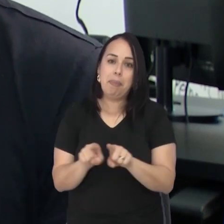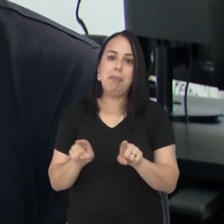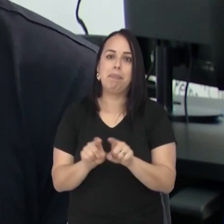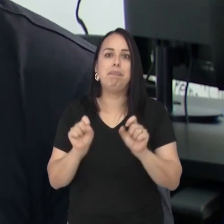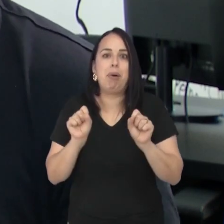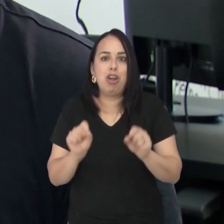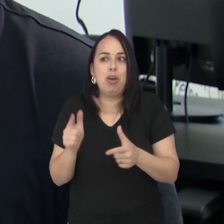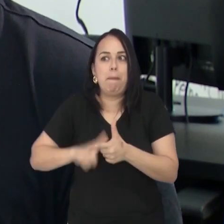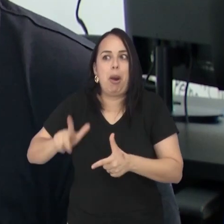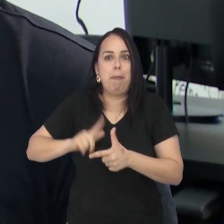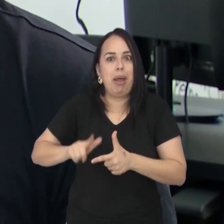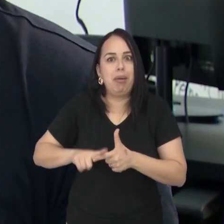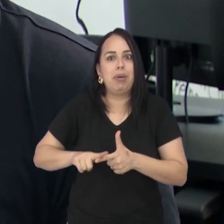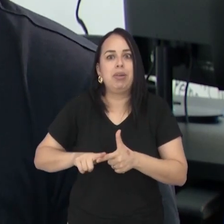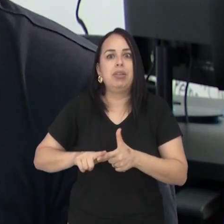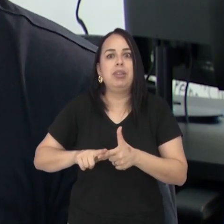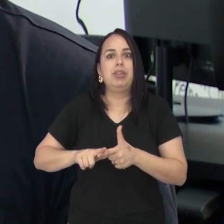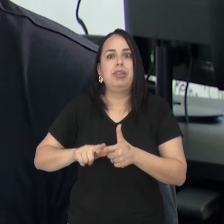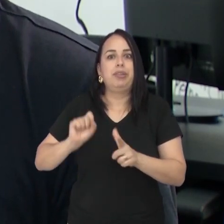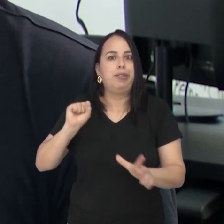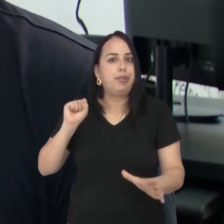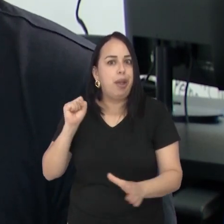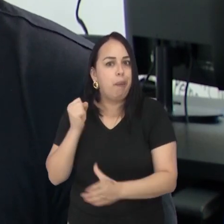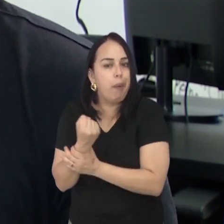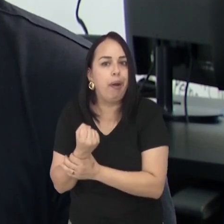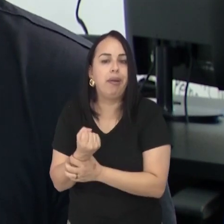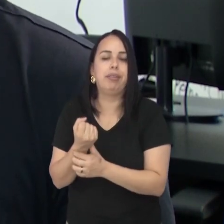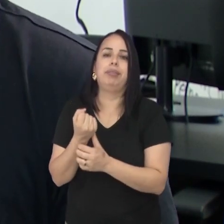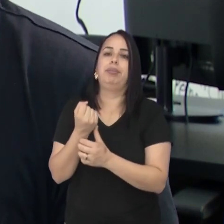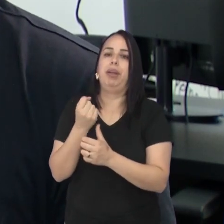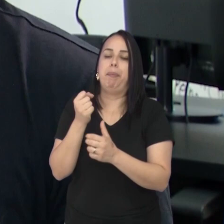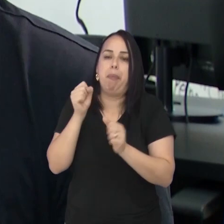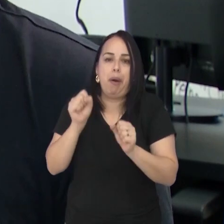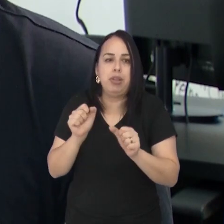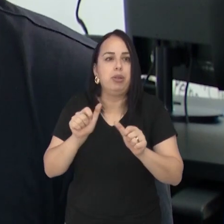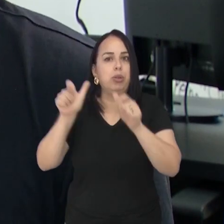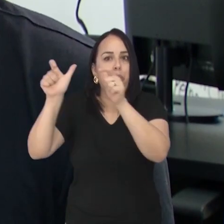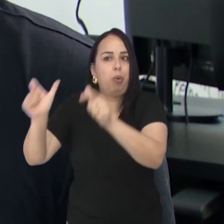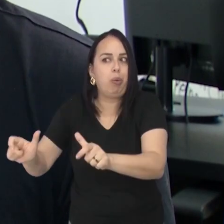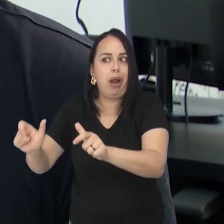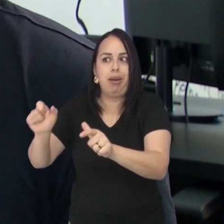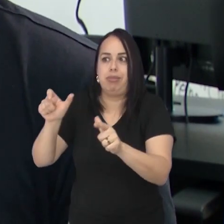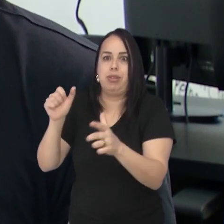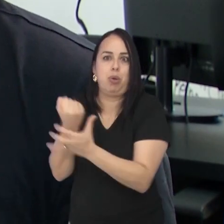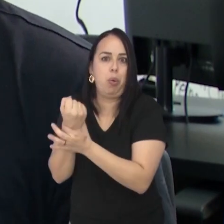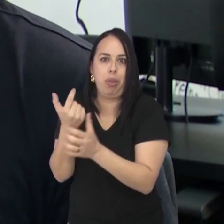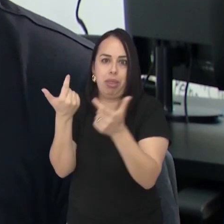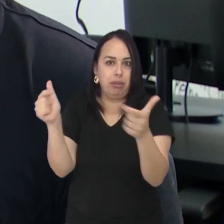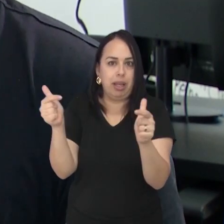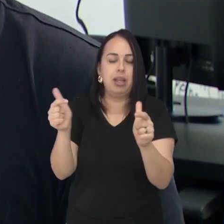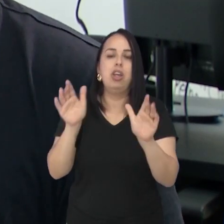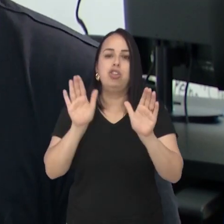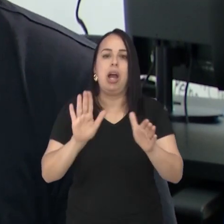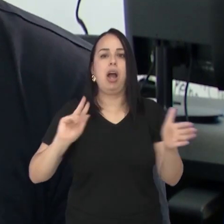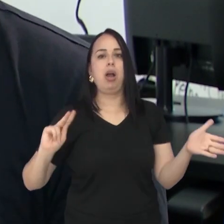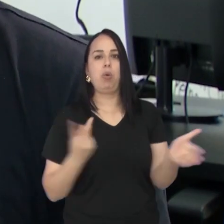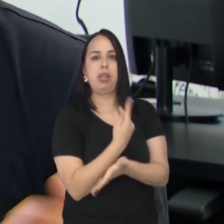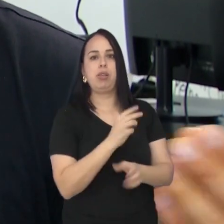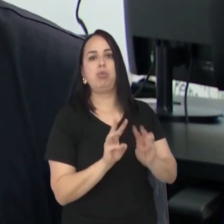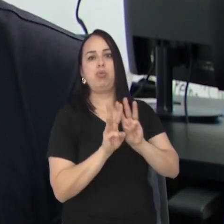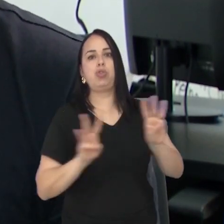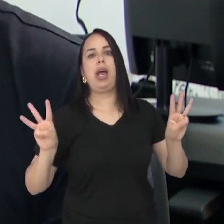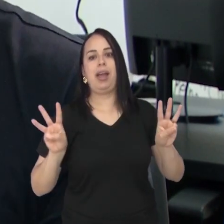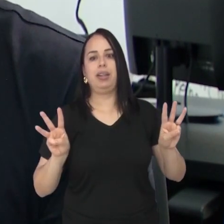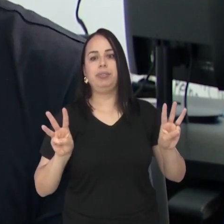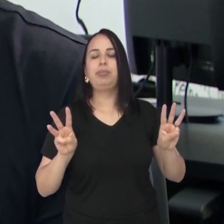interessante. E pode ter também problema aí com segurança de forma geral, eventualmente um lugar não tão seguro. A gente já teve